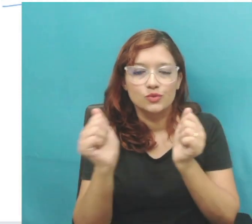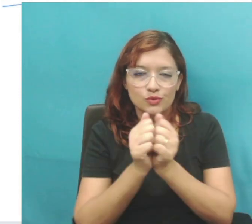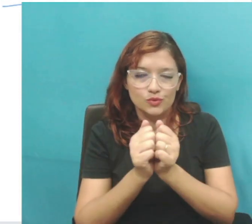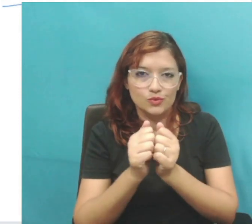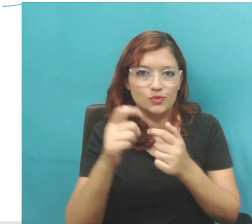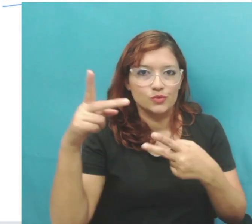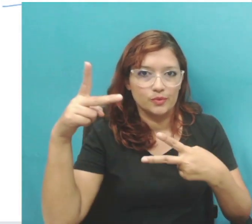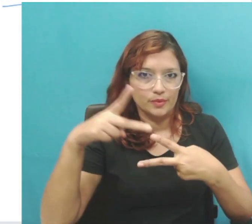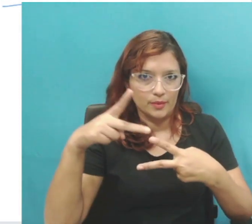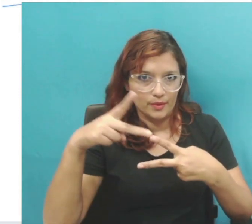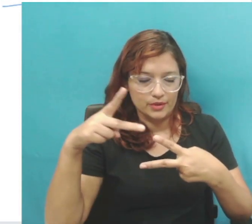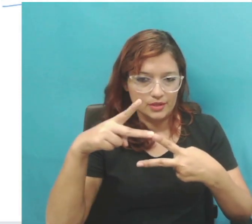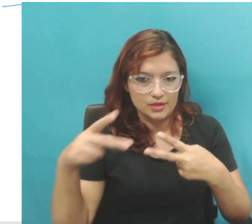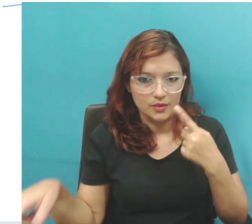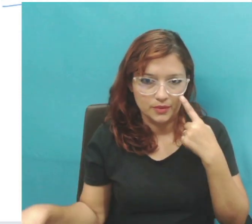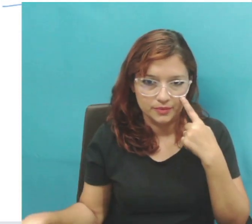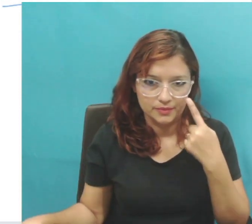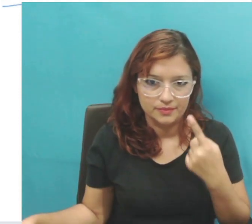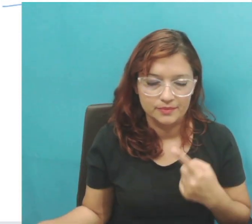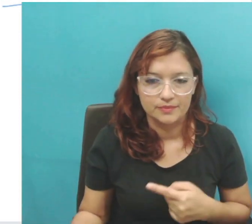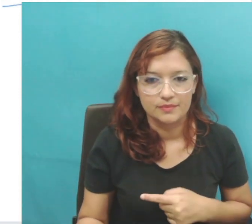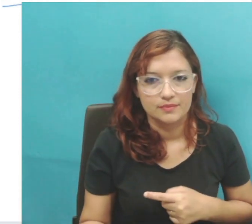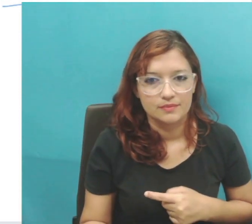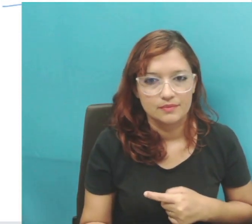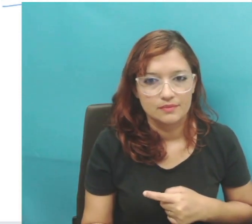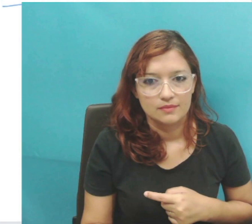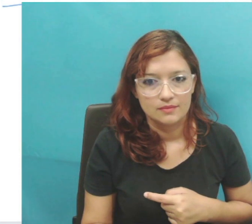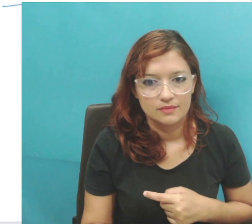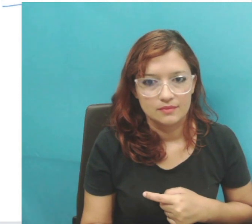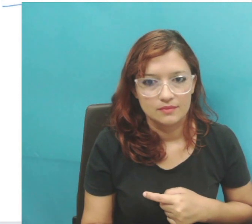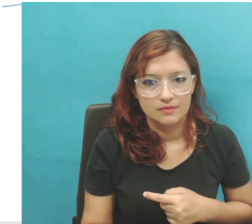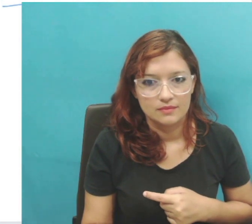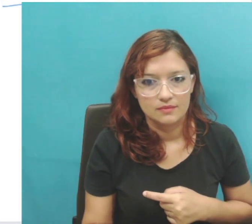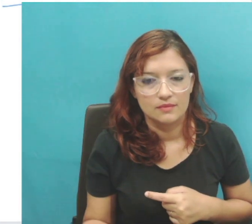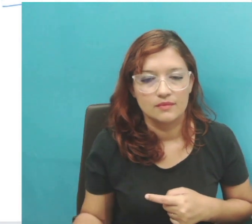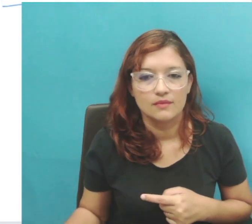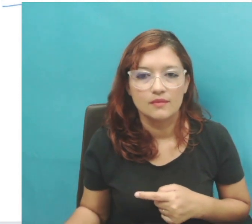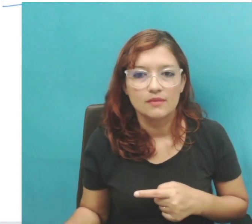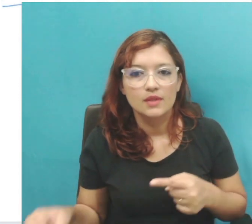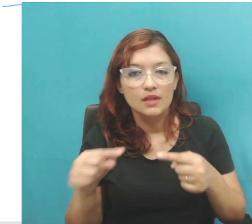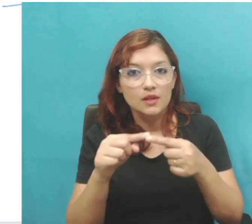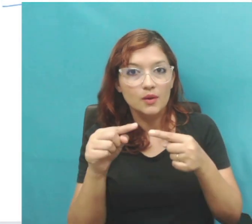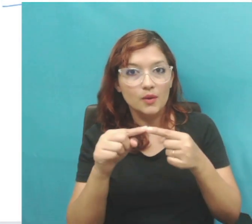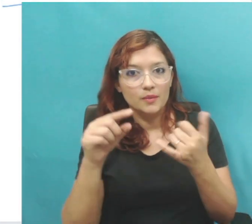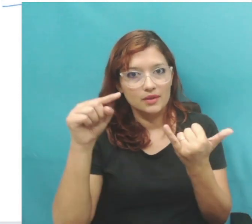ele precisa estar acompanhado de preposição.